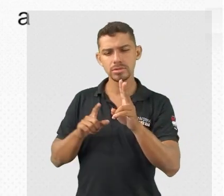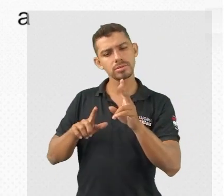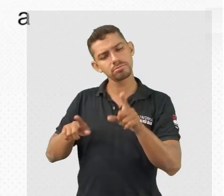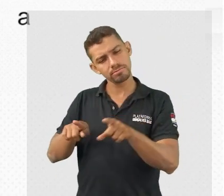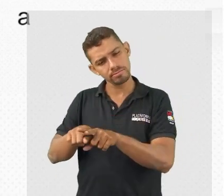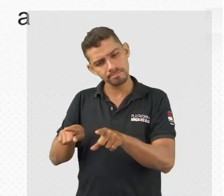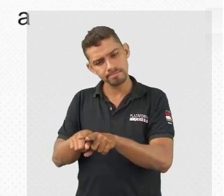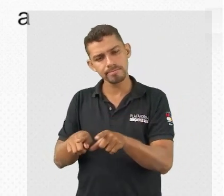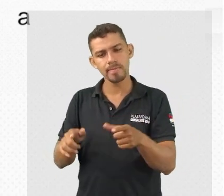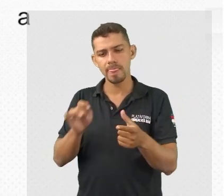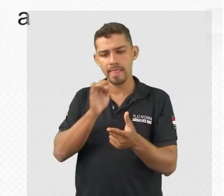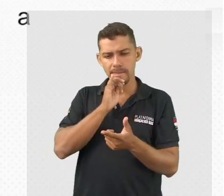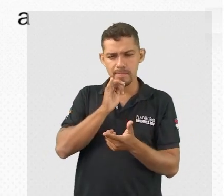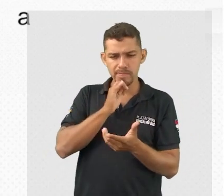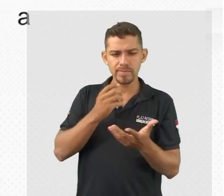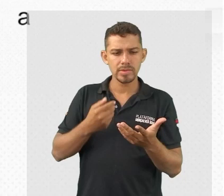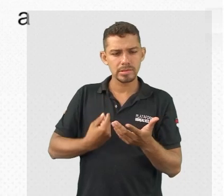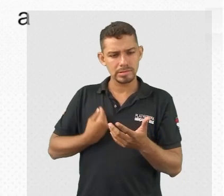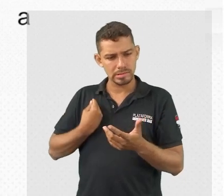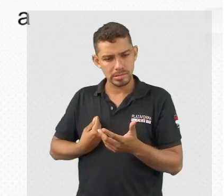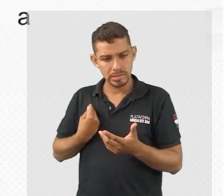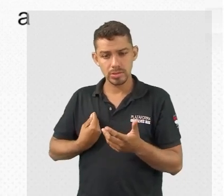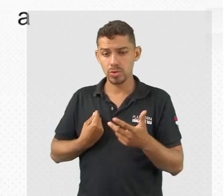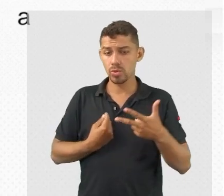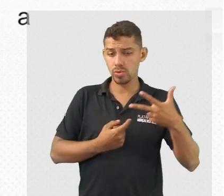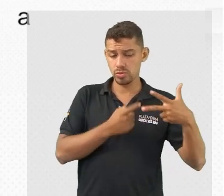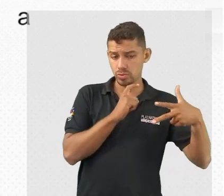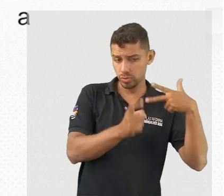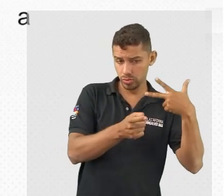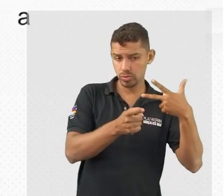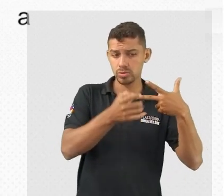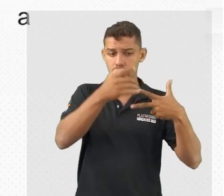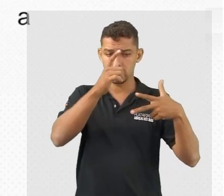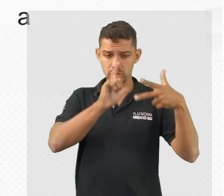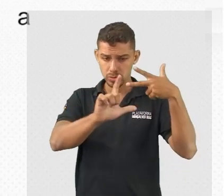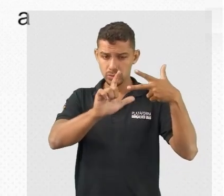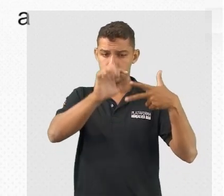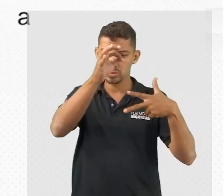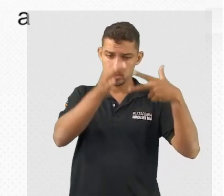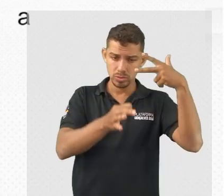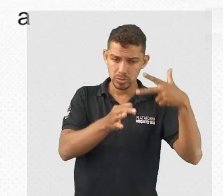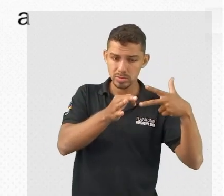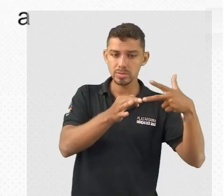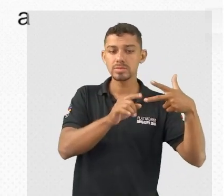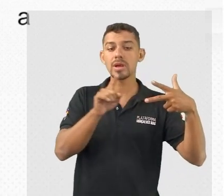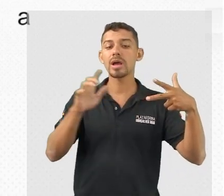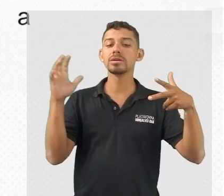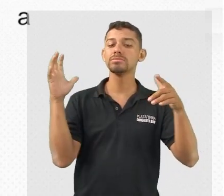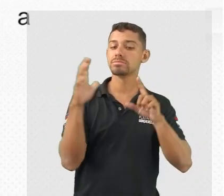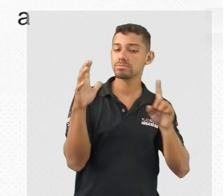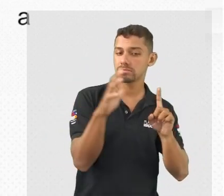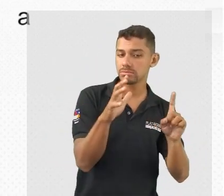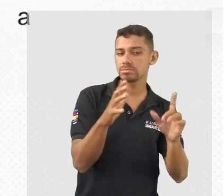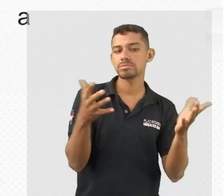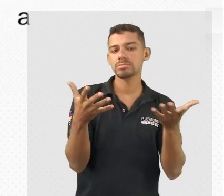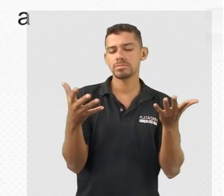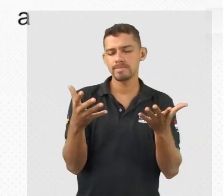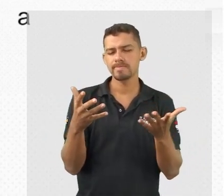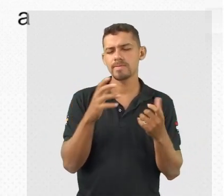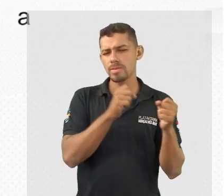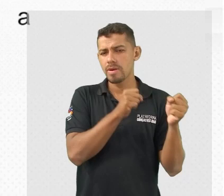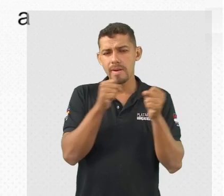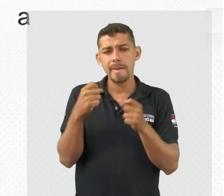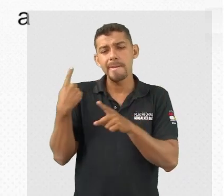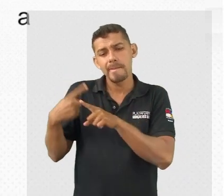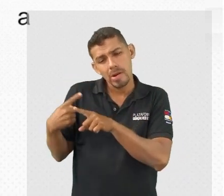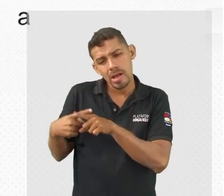ali, existindo junto com os três poderes e que, de certa forma, produz grande influência sobre esses outros poderes,